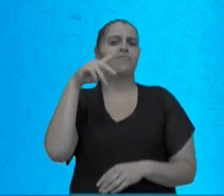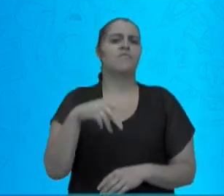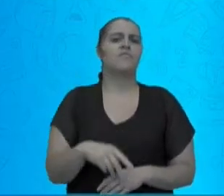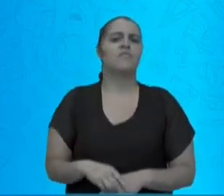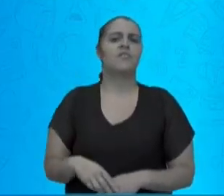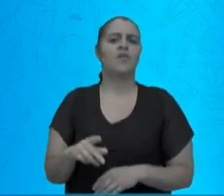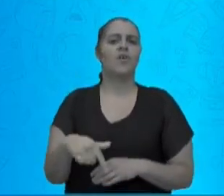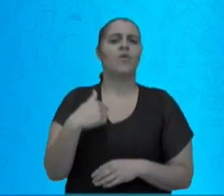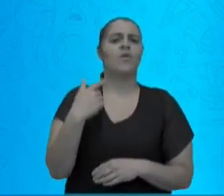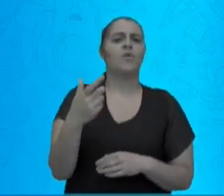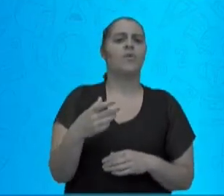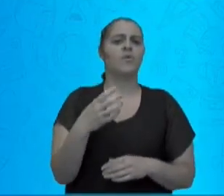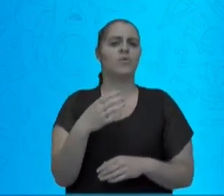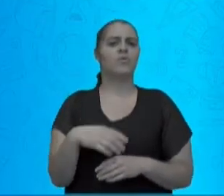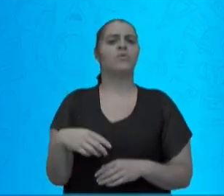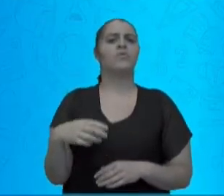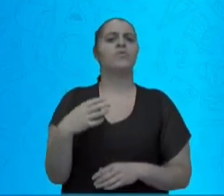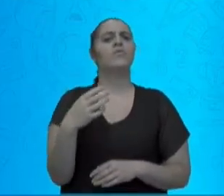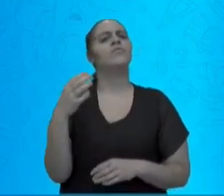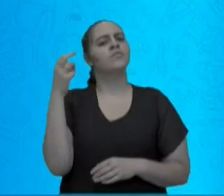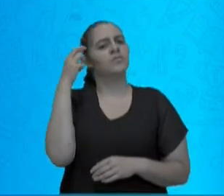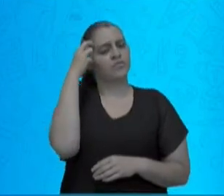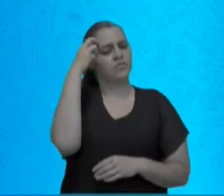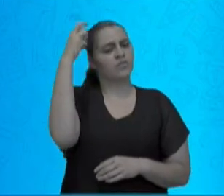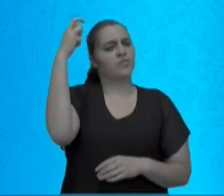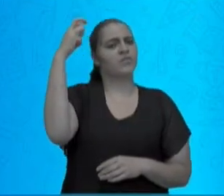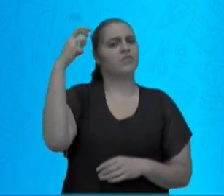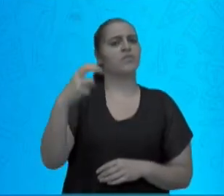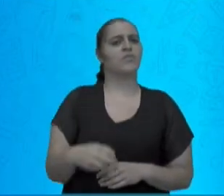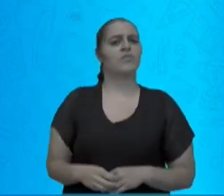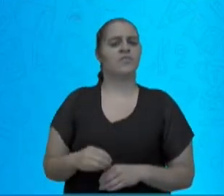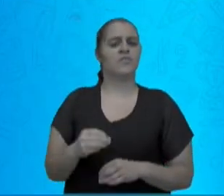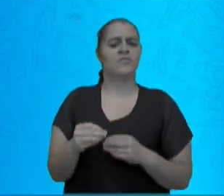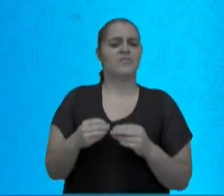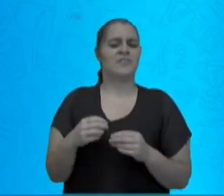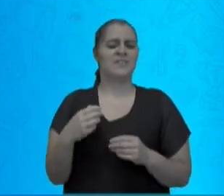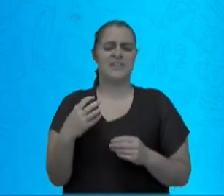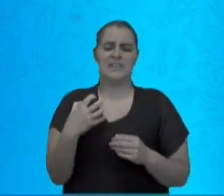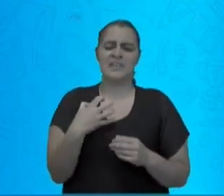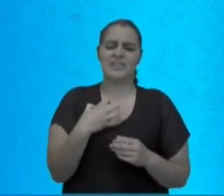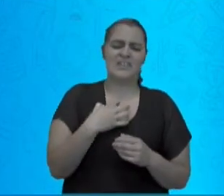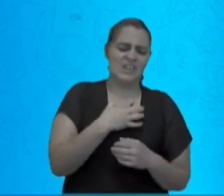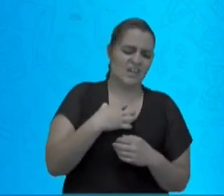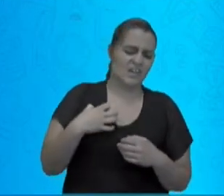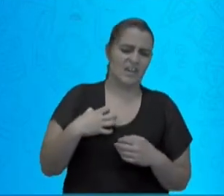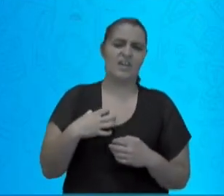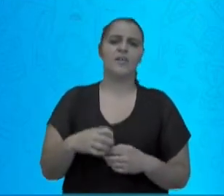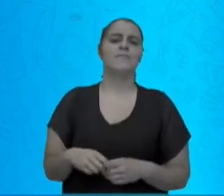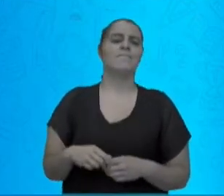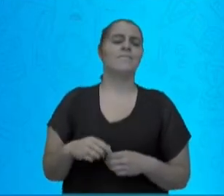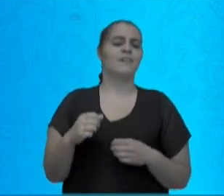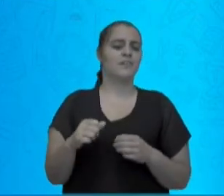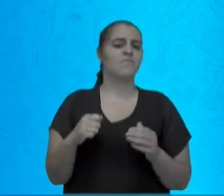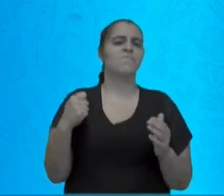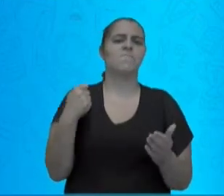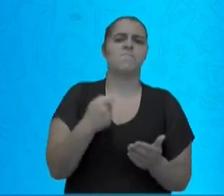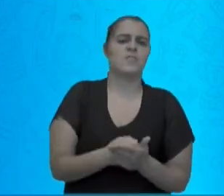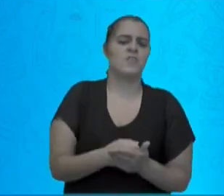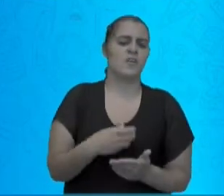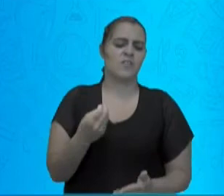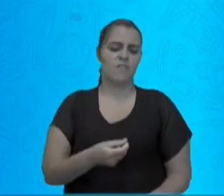Eles têm outros costumes. E, em alguns momentos, isso fere, mas eles são obrigados a